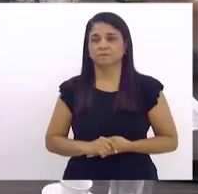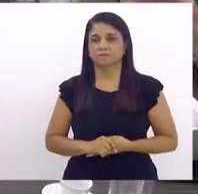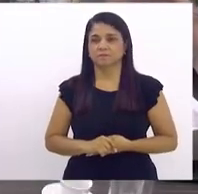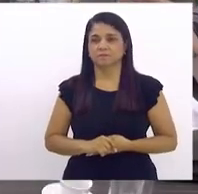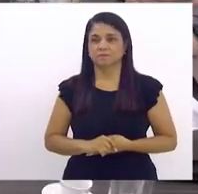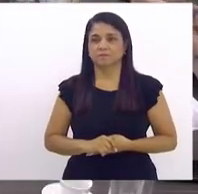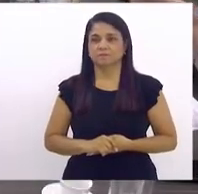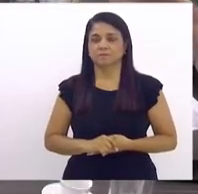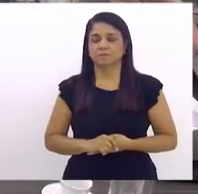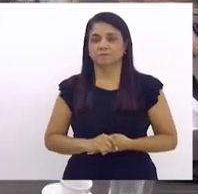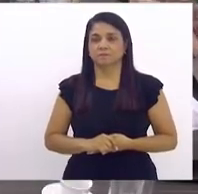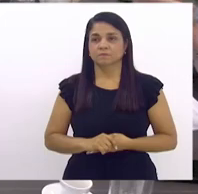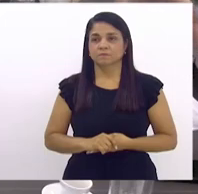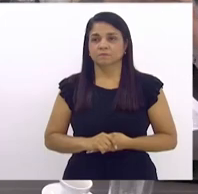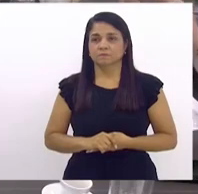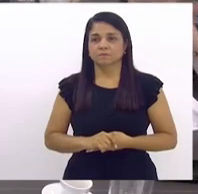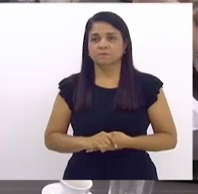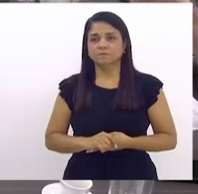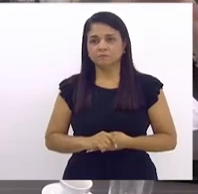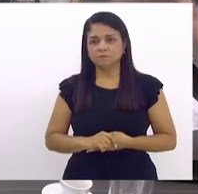Perfeito.